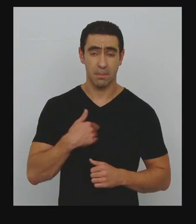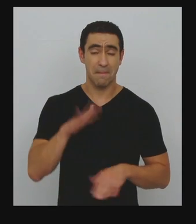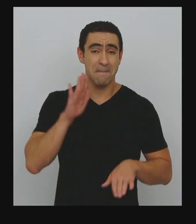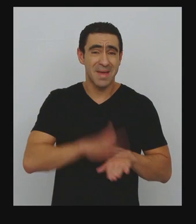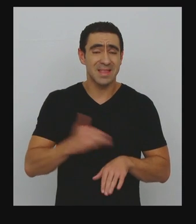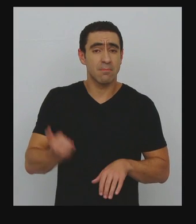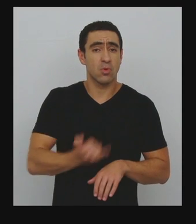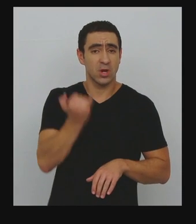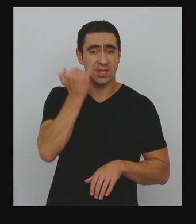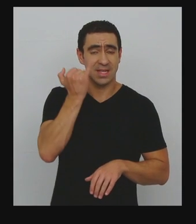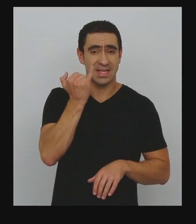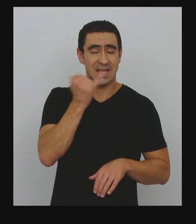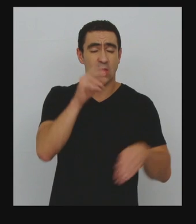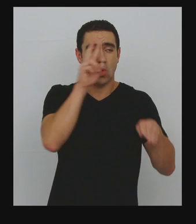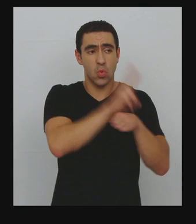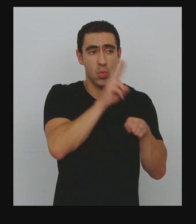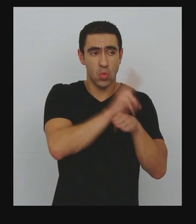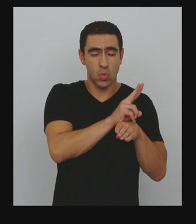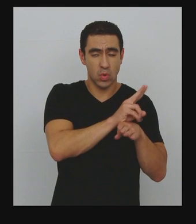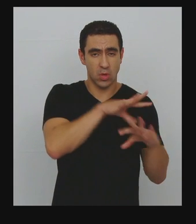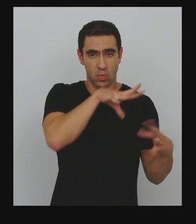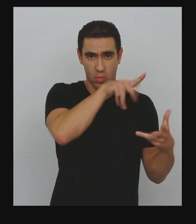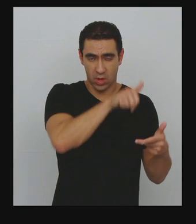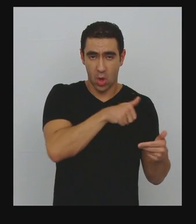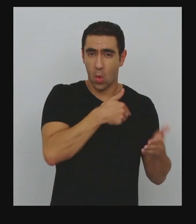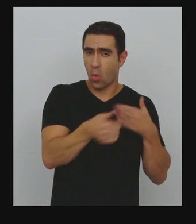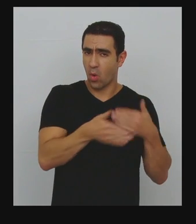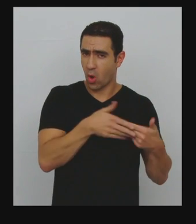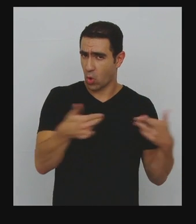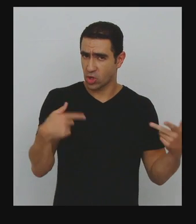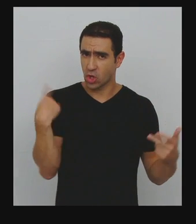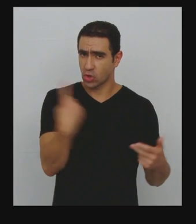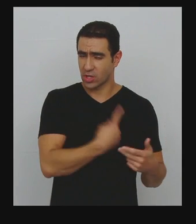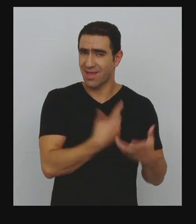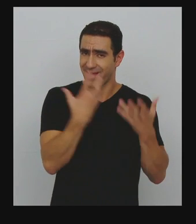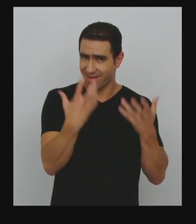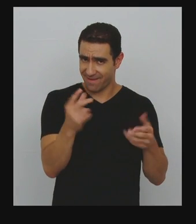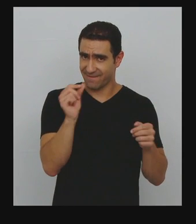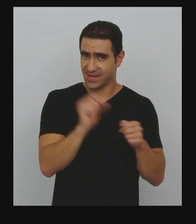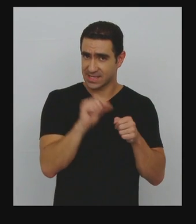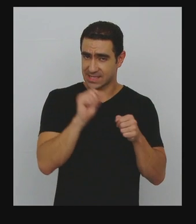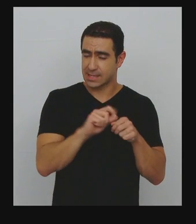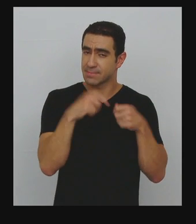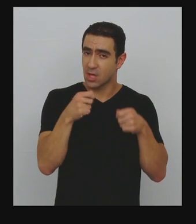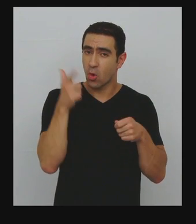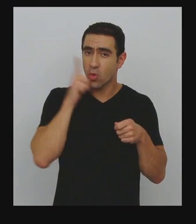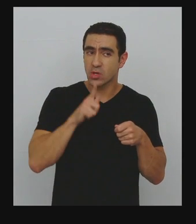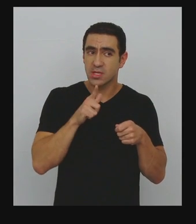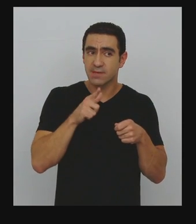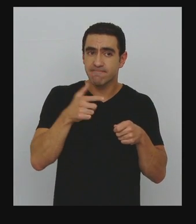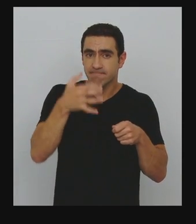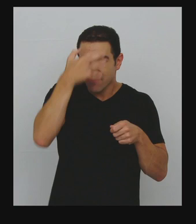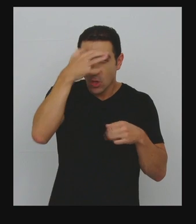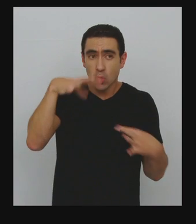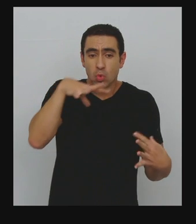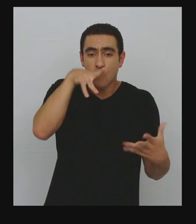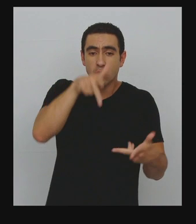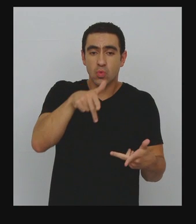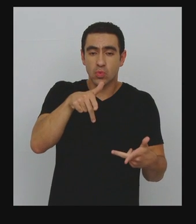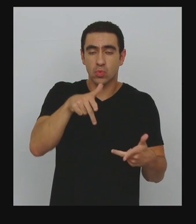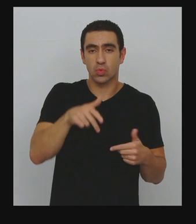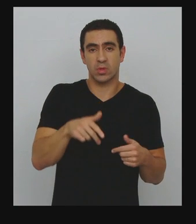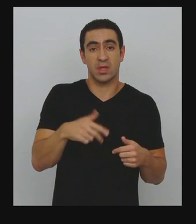Para mim, mais importante na sustentabilidade é que qualquer coisa que a gente queira fazer, a gente tem que conseguir provocar essa consciência